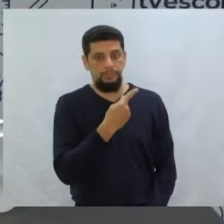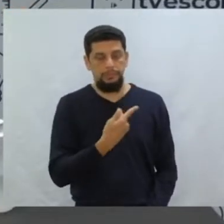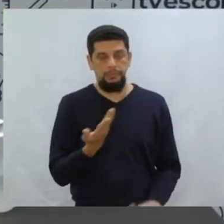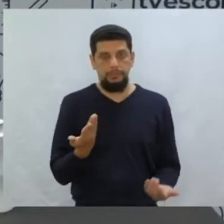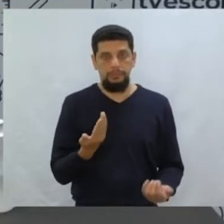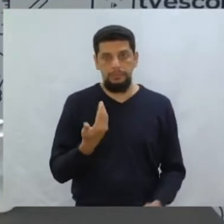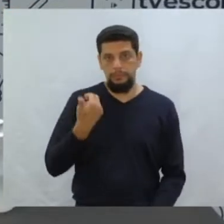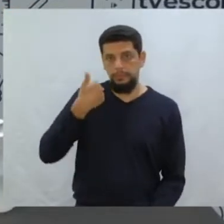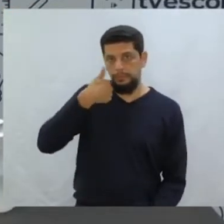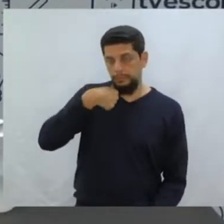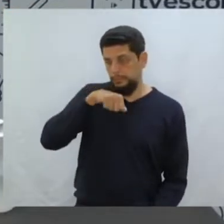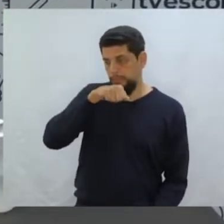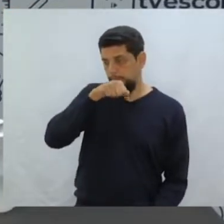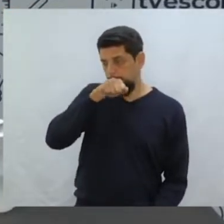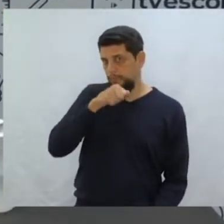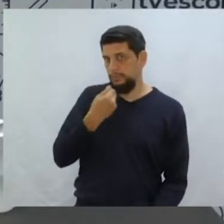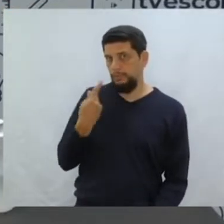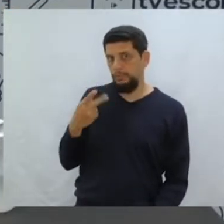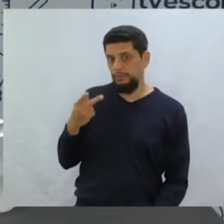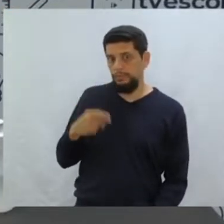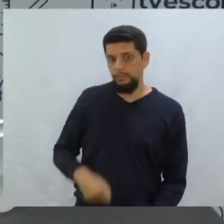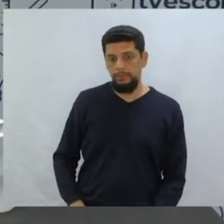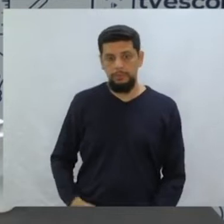cestinha do pai do Max. Então, vamos separar.